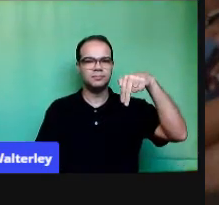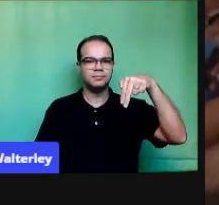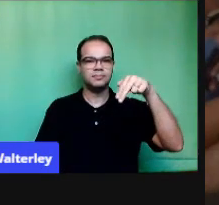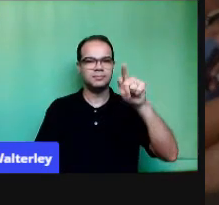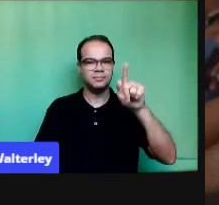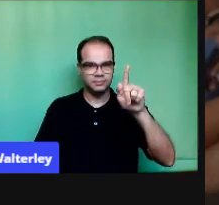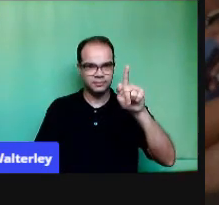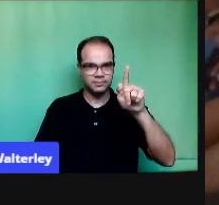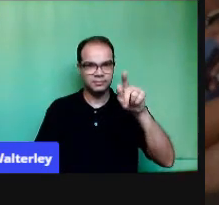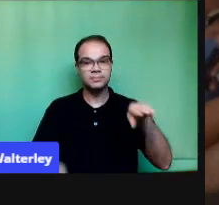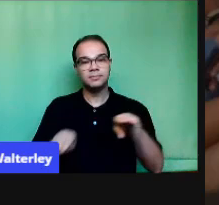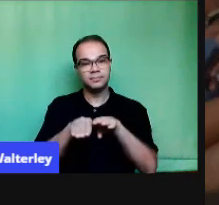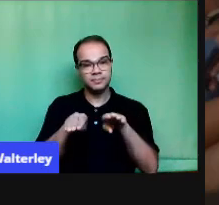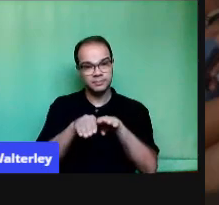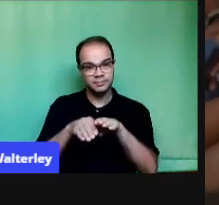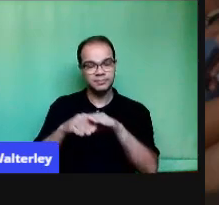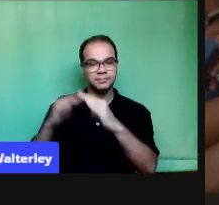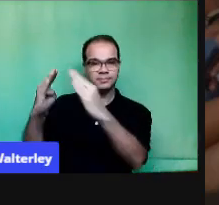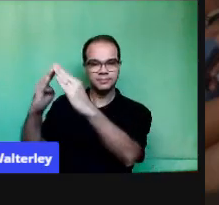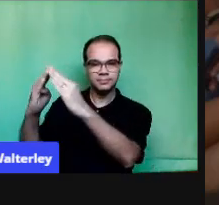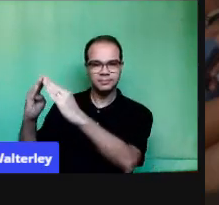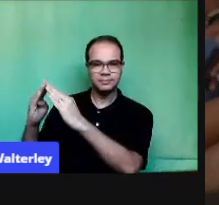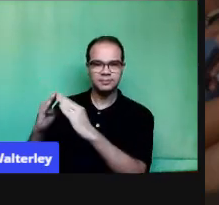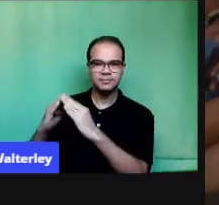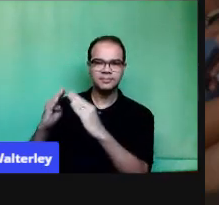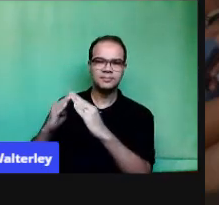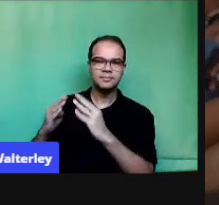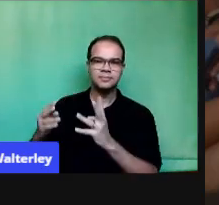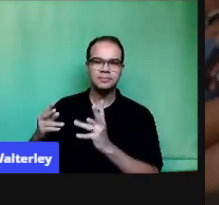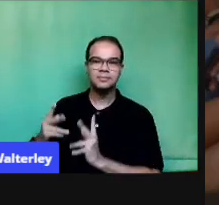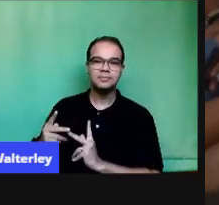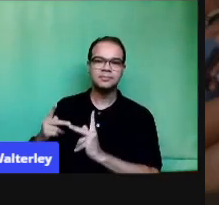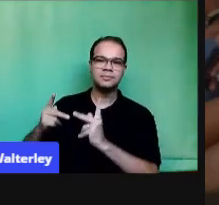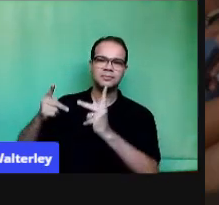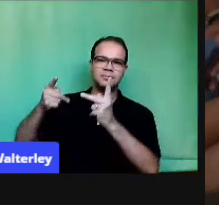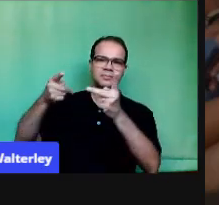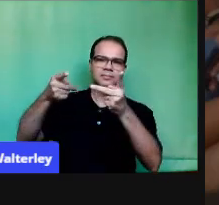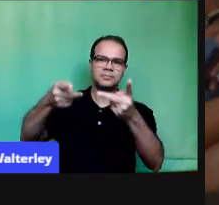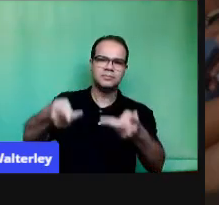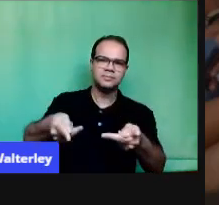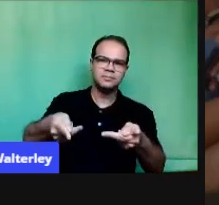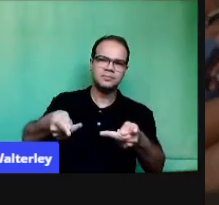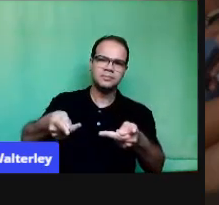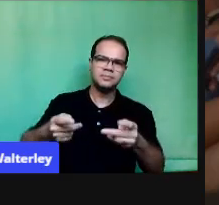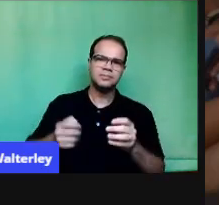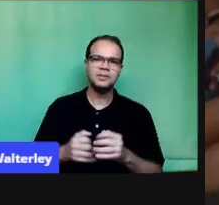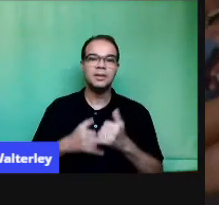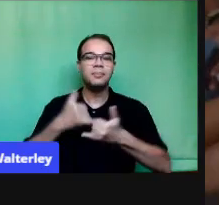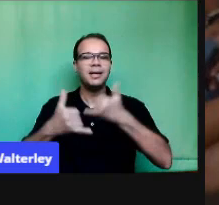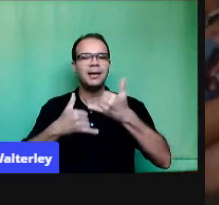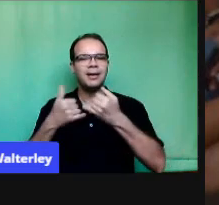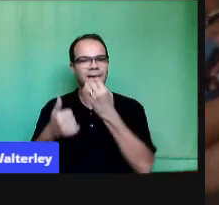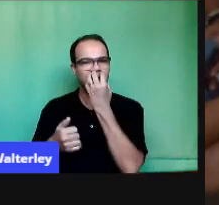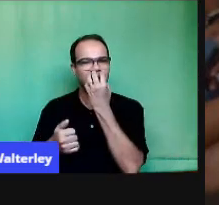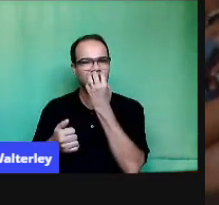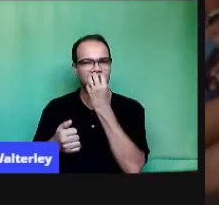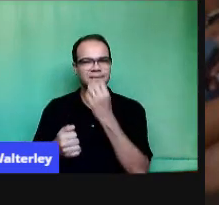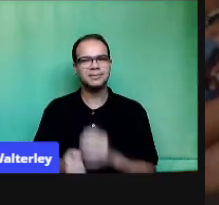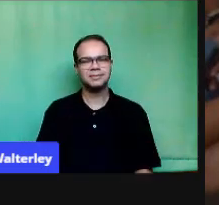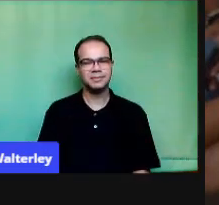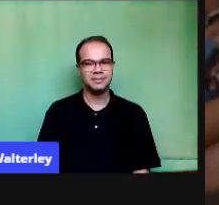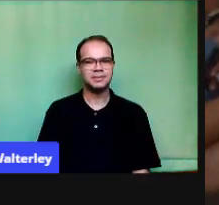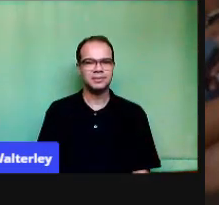comunidades mais vulneráveis. Esse aqui são visitas que nós fizemos. Os alunos treinam seus cachorros e a gente faz visitas. Aqui foi uma visita